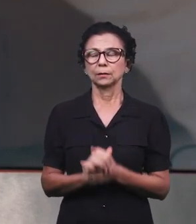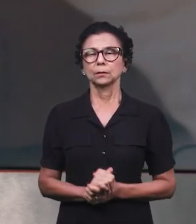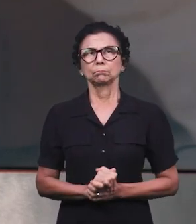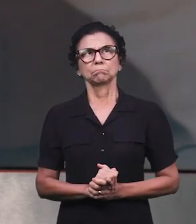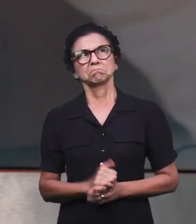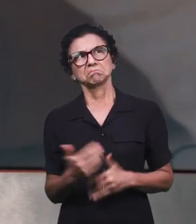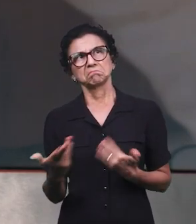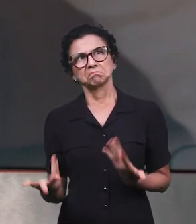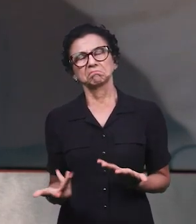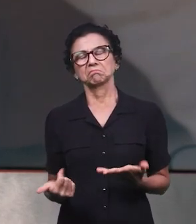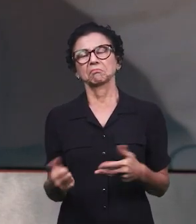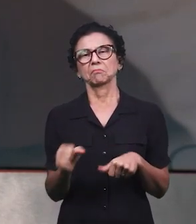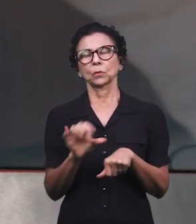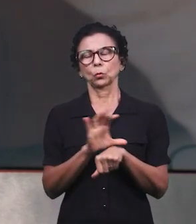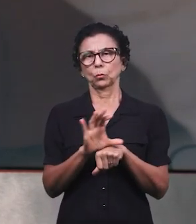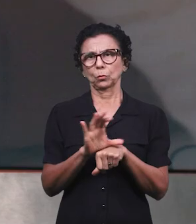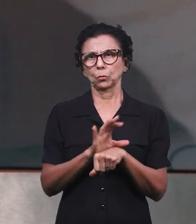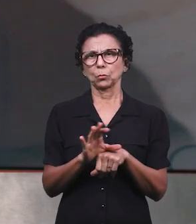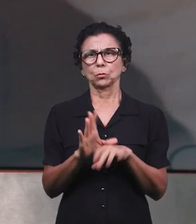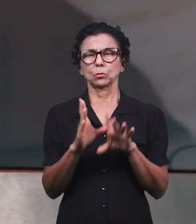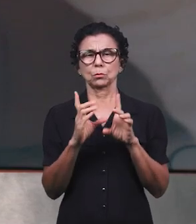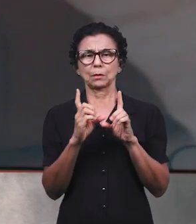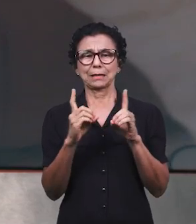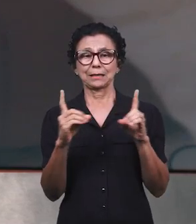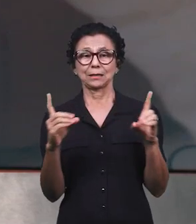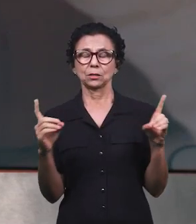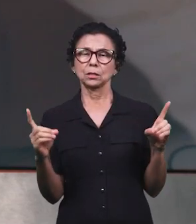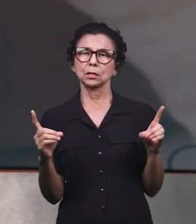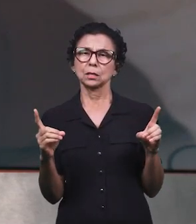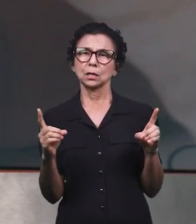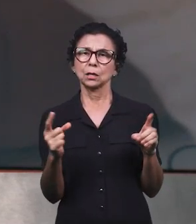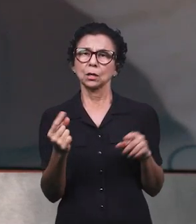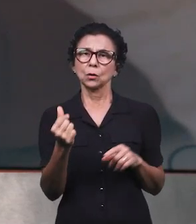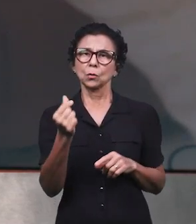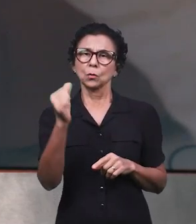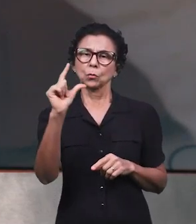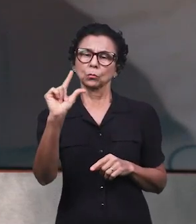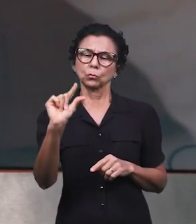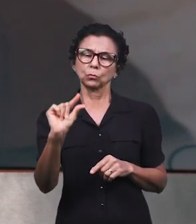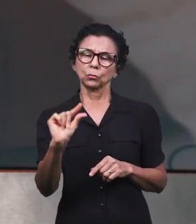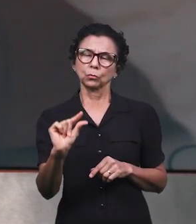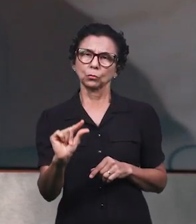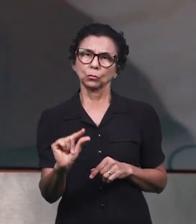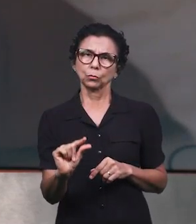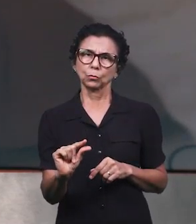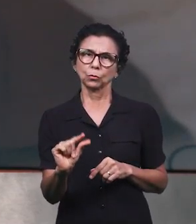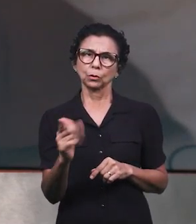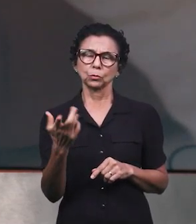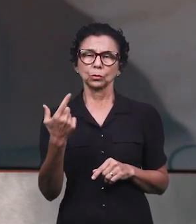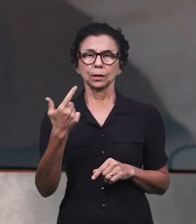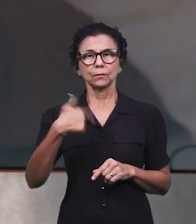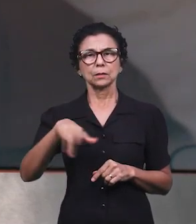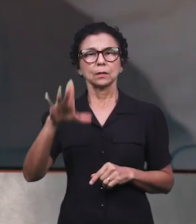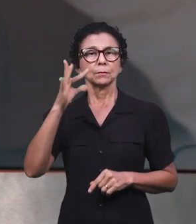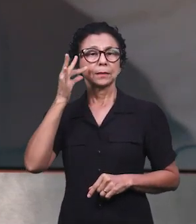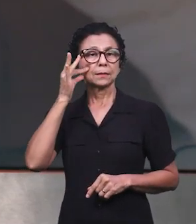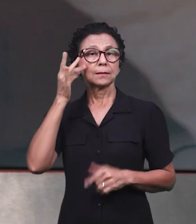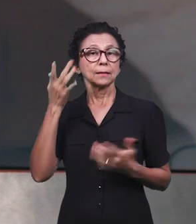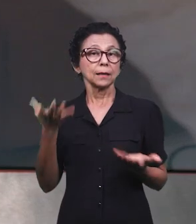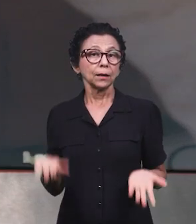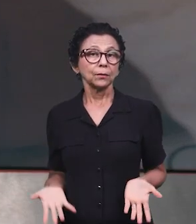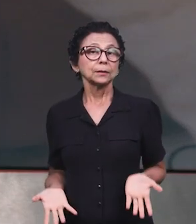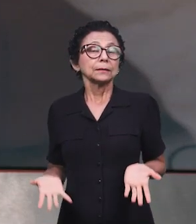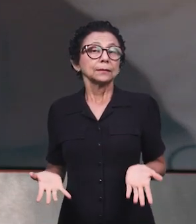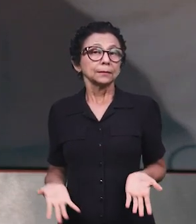de uma preparação à distância, ele é menor do que manter uma estrutura física presencial. Então, isso se